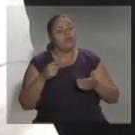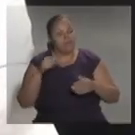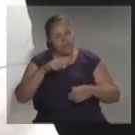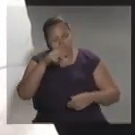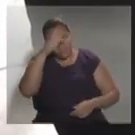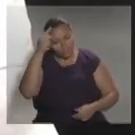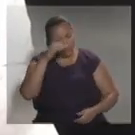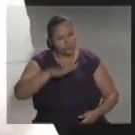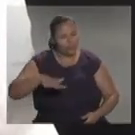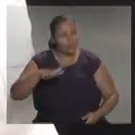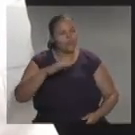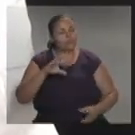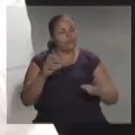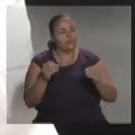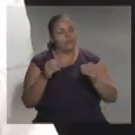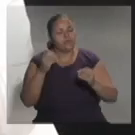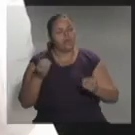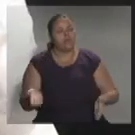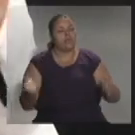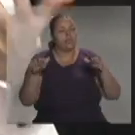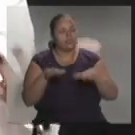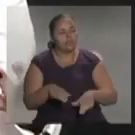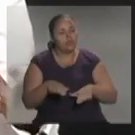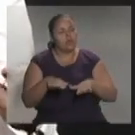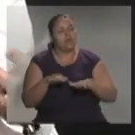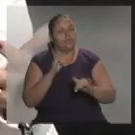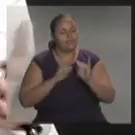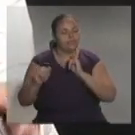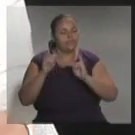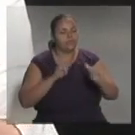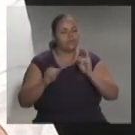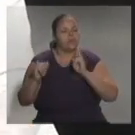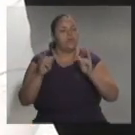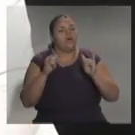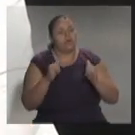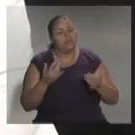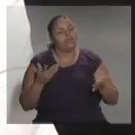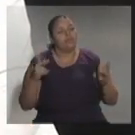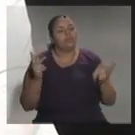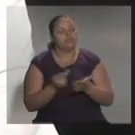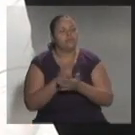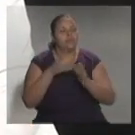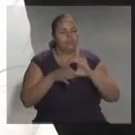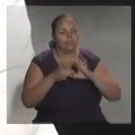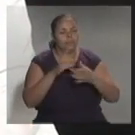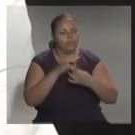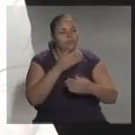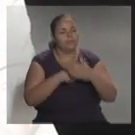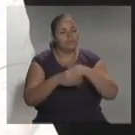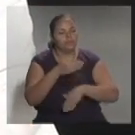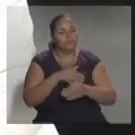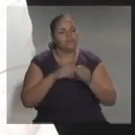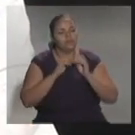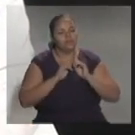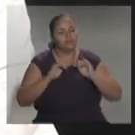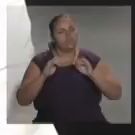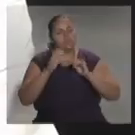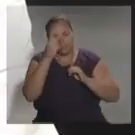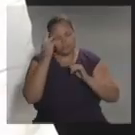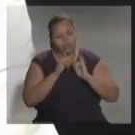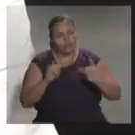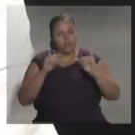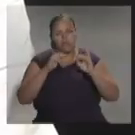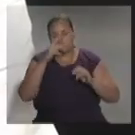que ficou para essas pessoas, além dessa inclusão, da divulgação desse evento, claro, que acaba envolvendo